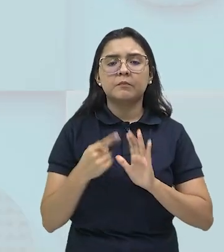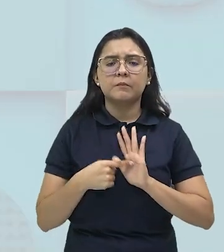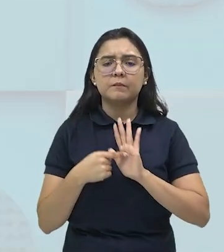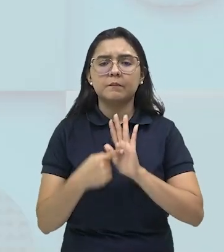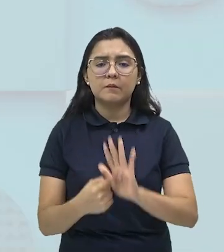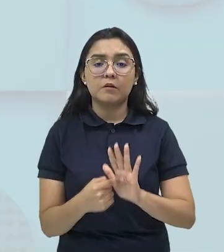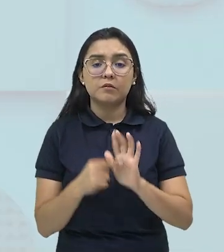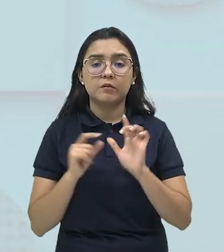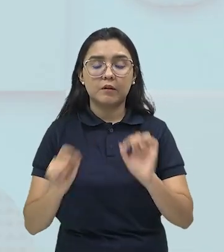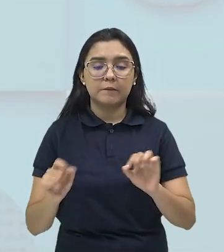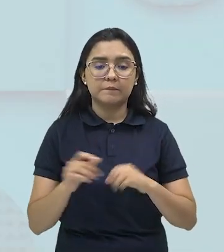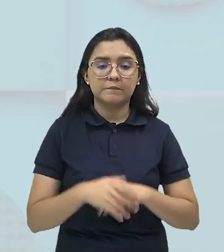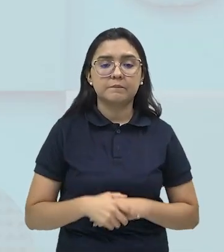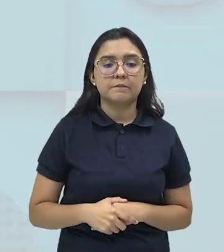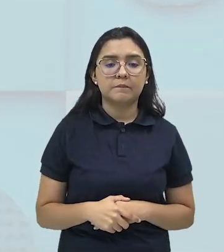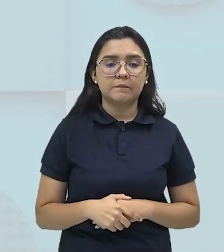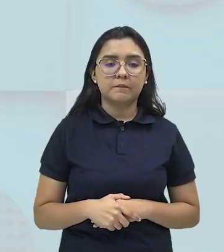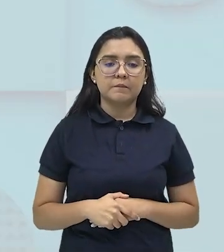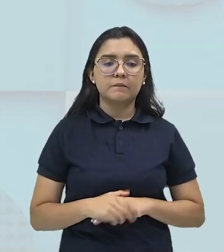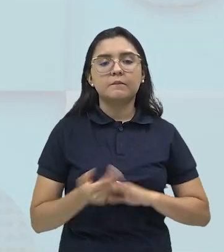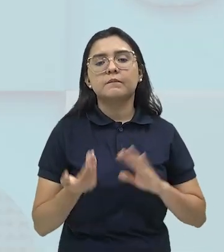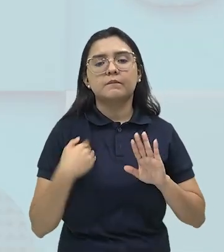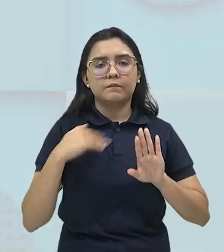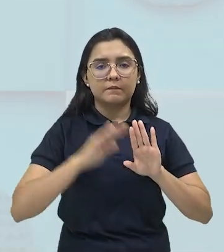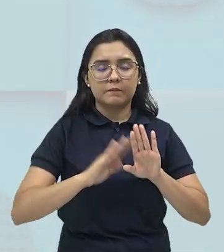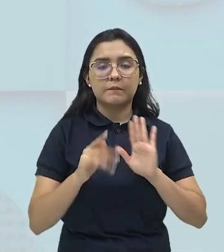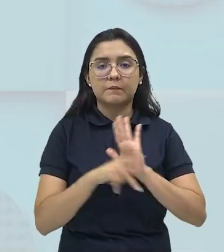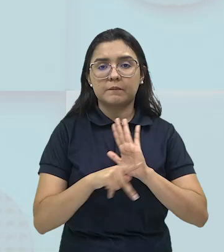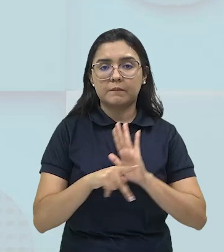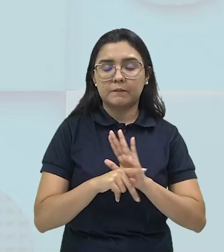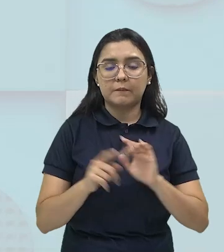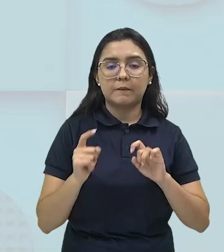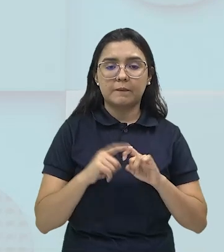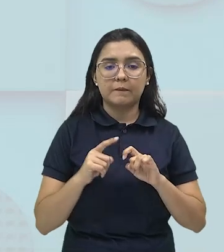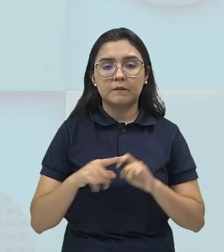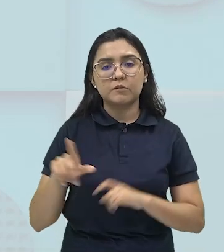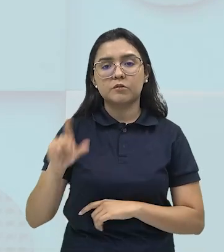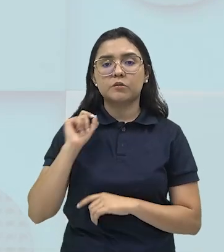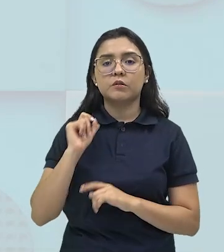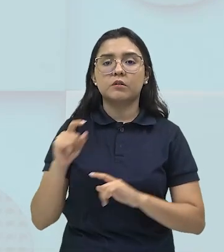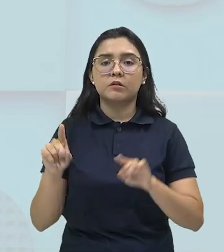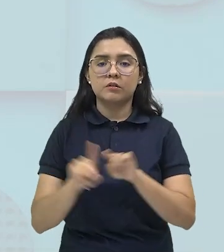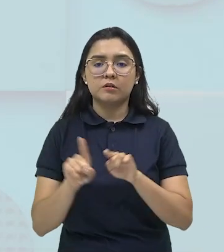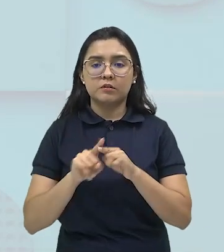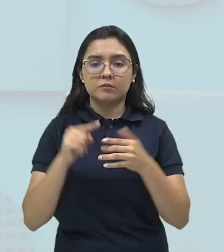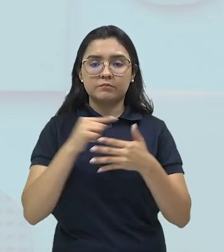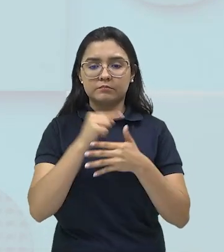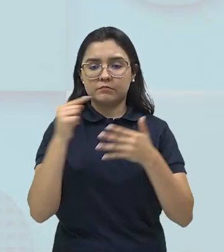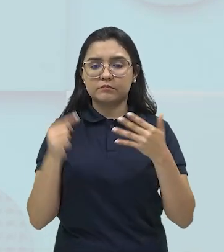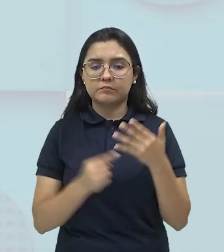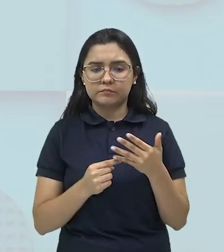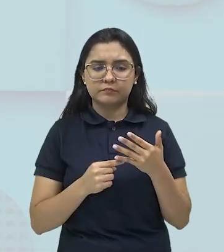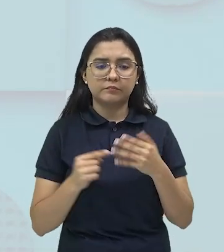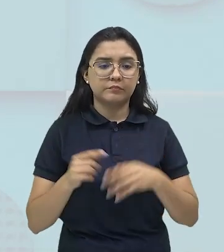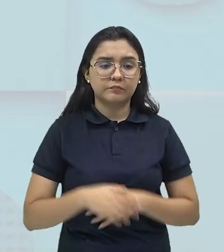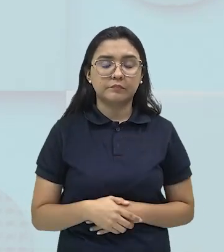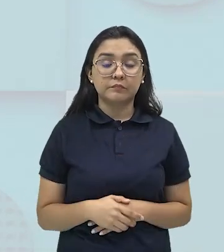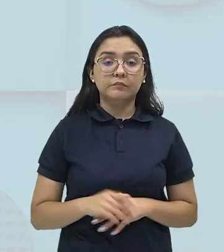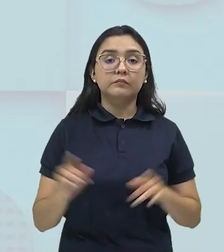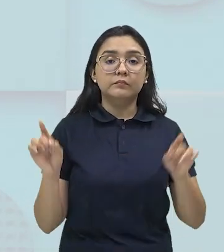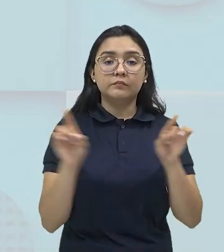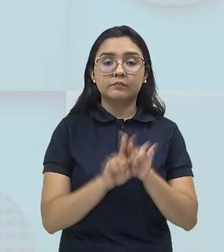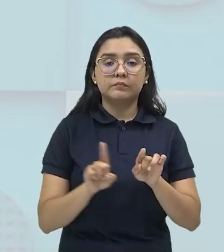né, e objetividade do médico, que a escolheu apenas por critérios pragmáticos, sem